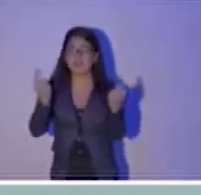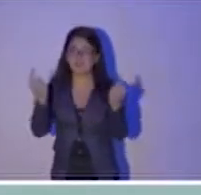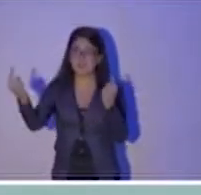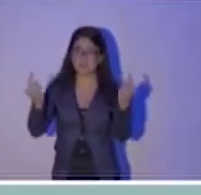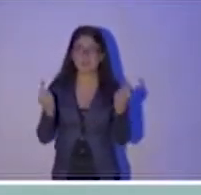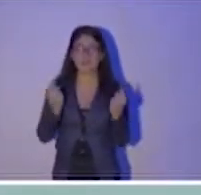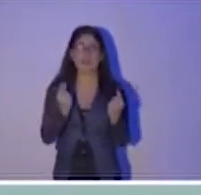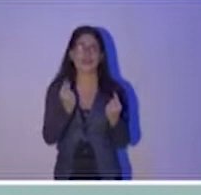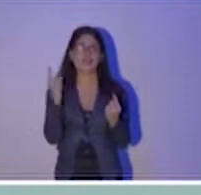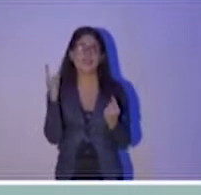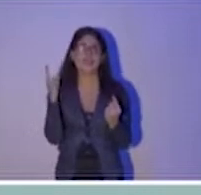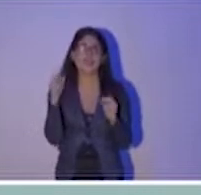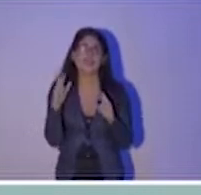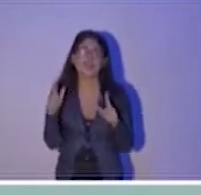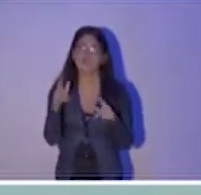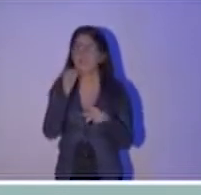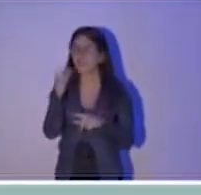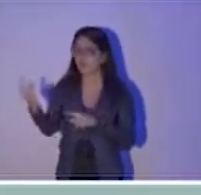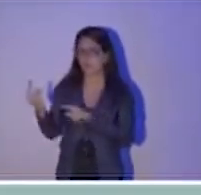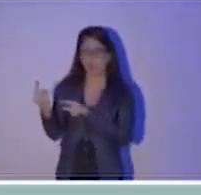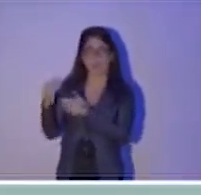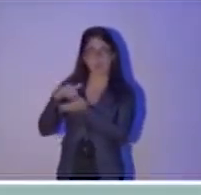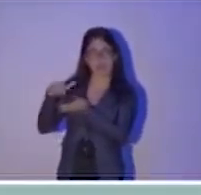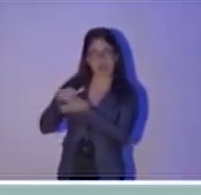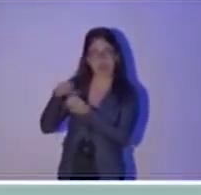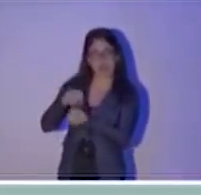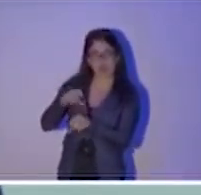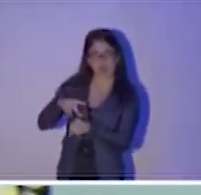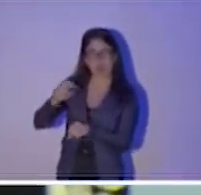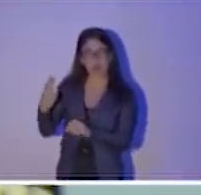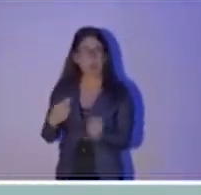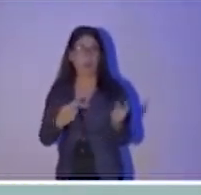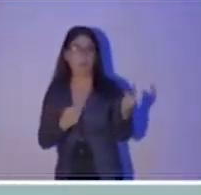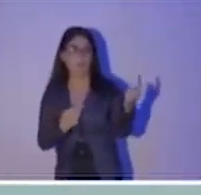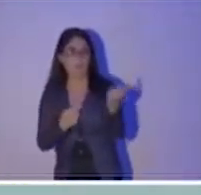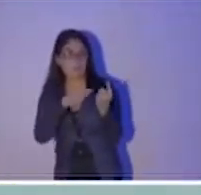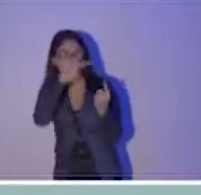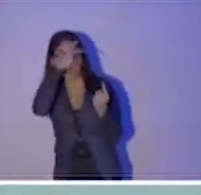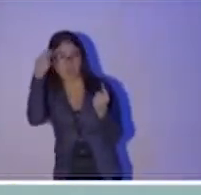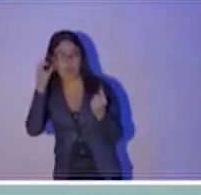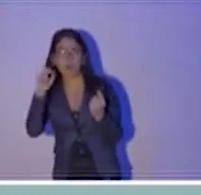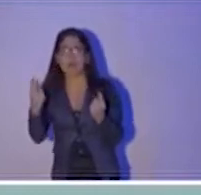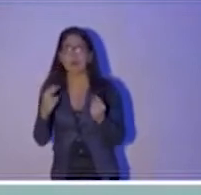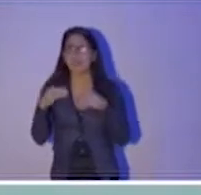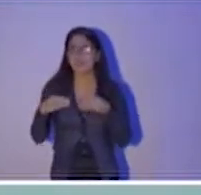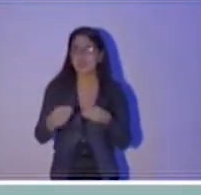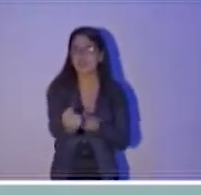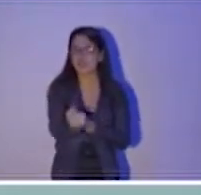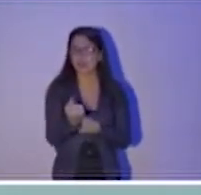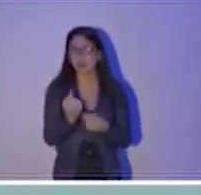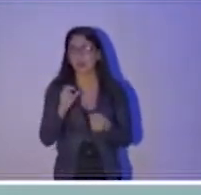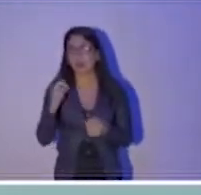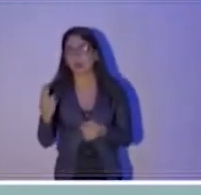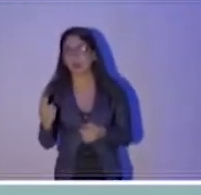sentado como secretário de Educação, ou como prefeito, ou como ministro, ou na posição que você tiver,